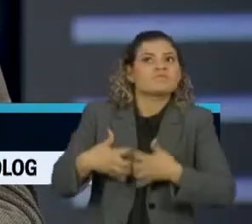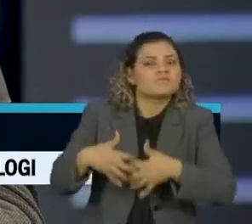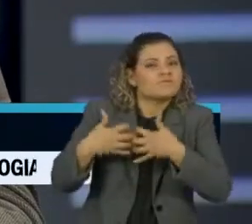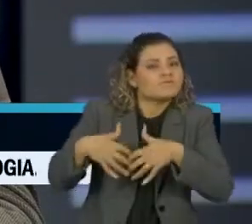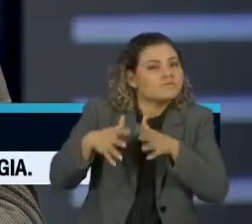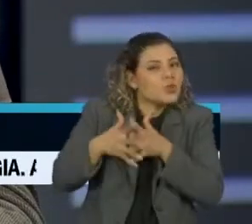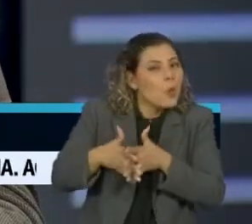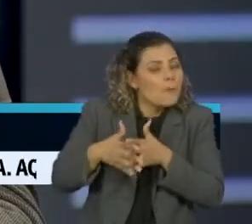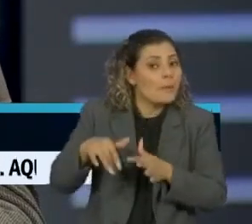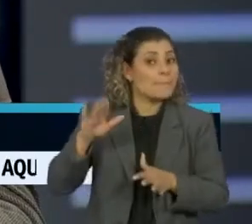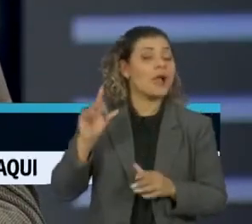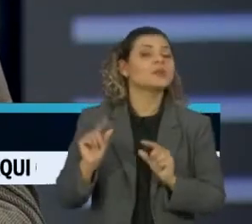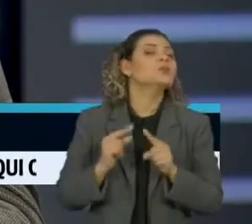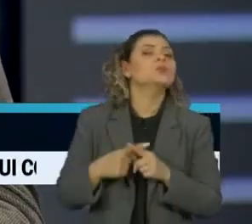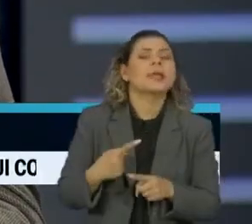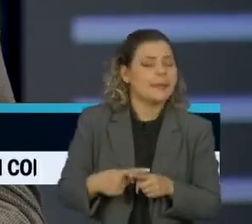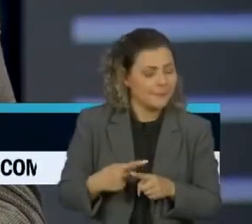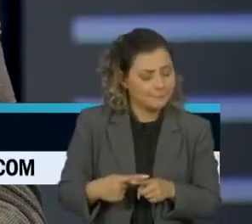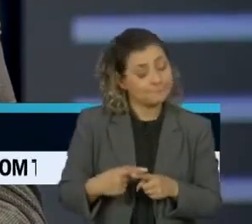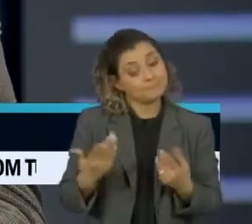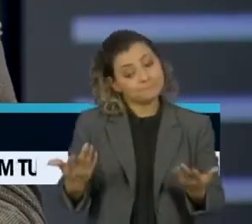complexa no sentido de que